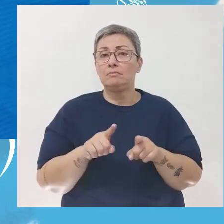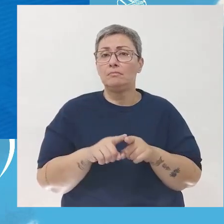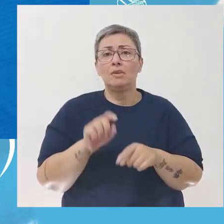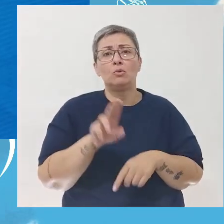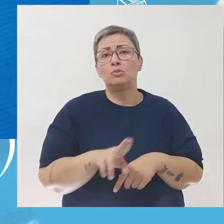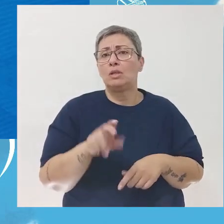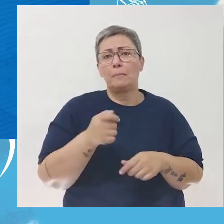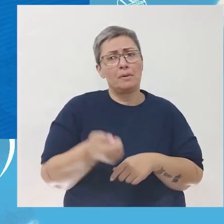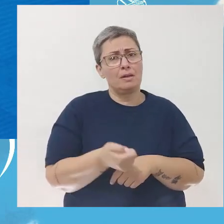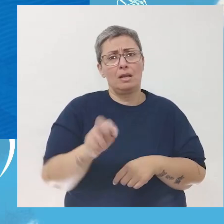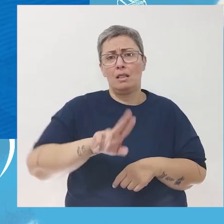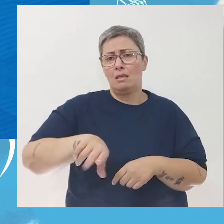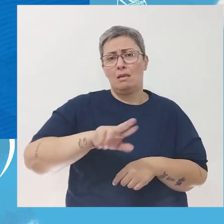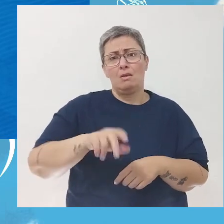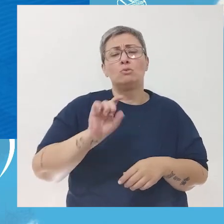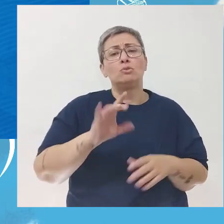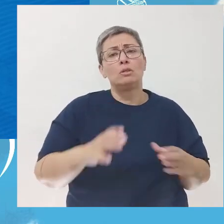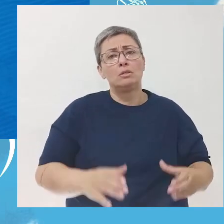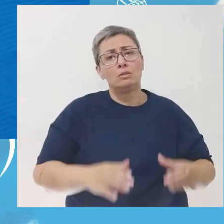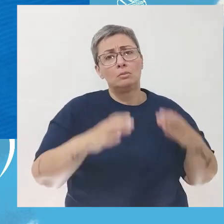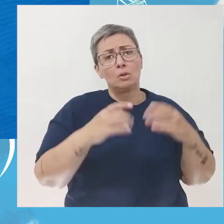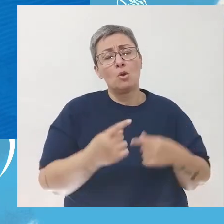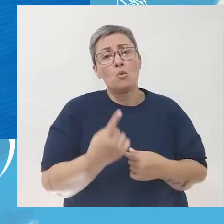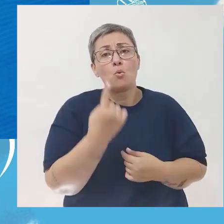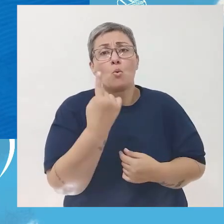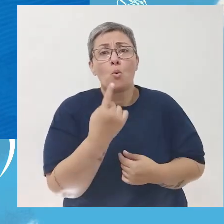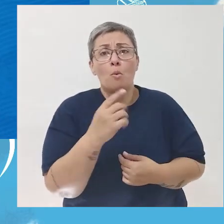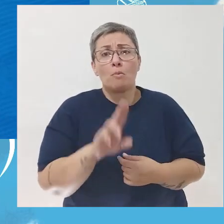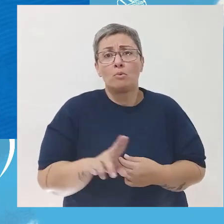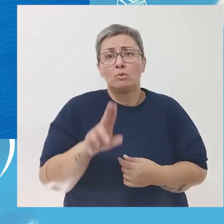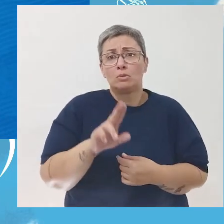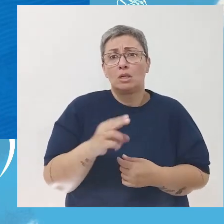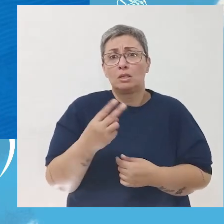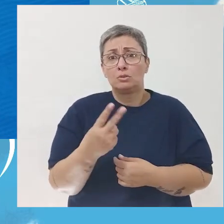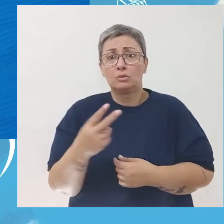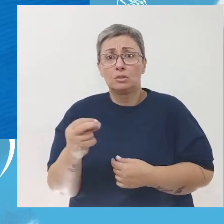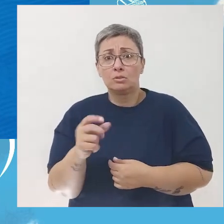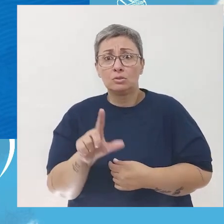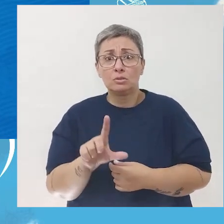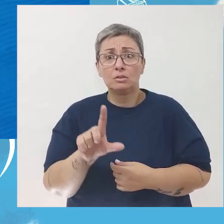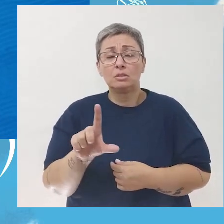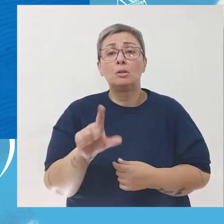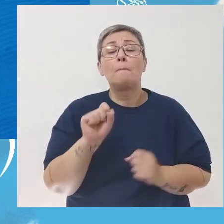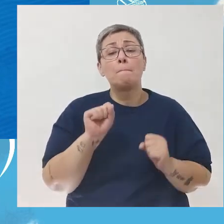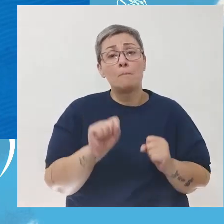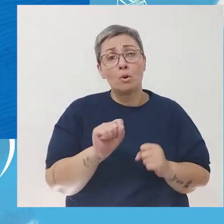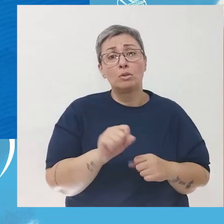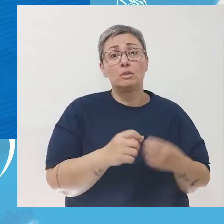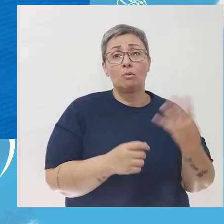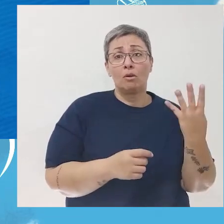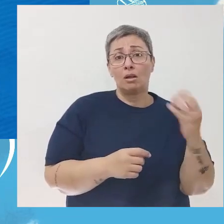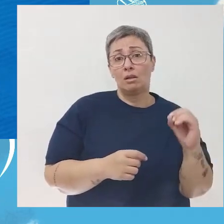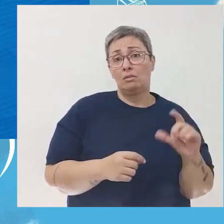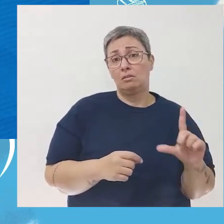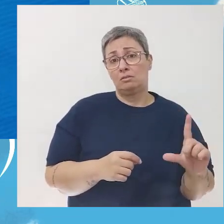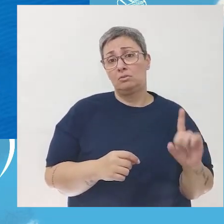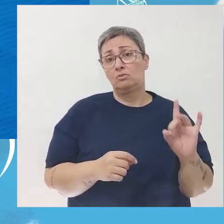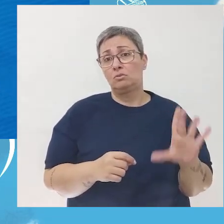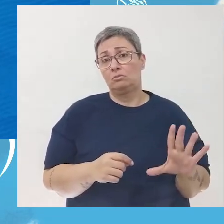de mangueira, use um balde. Uma lavagem que consumiria mais de 200 litros pode ser feita com